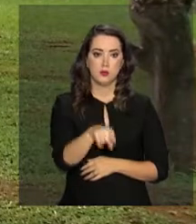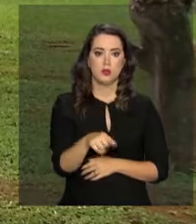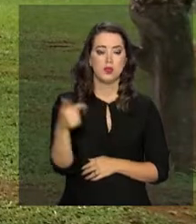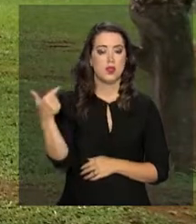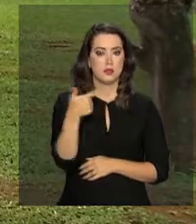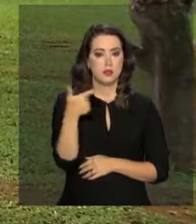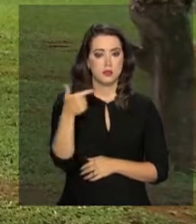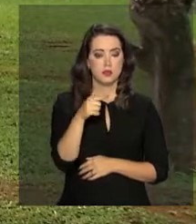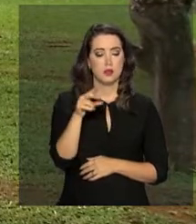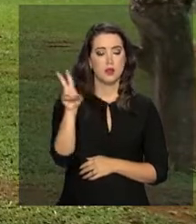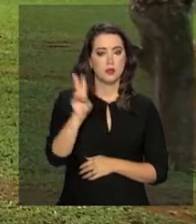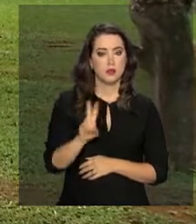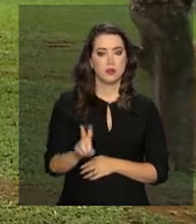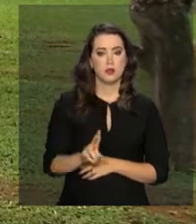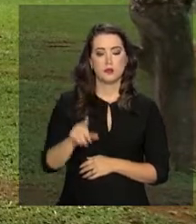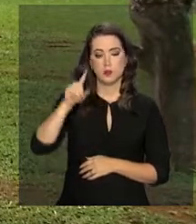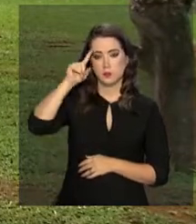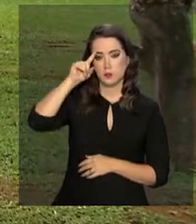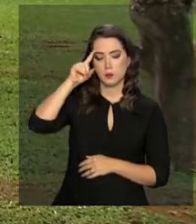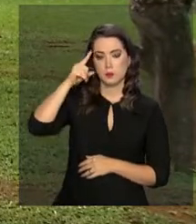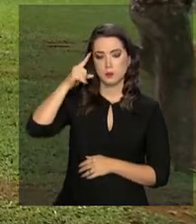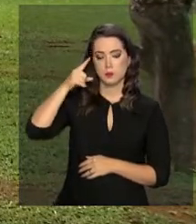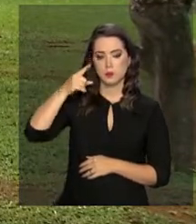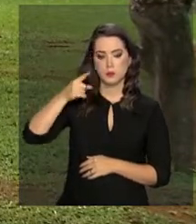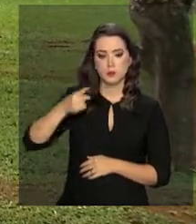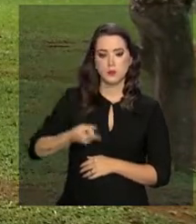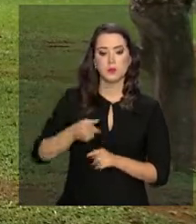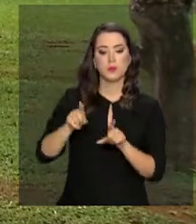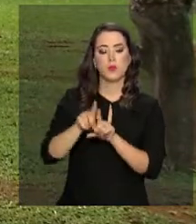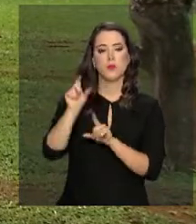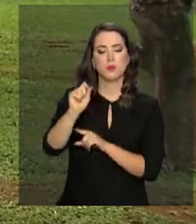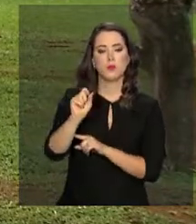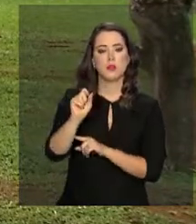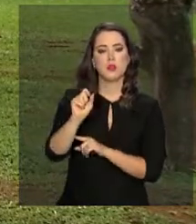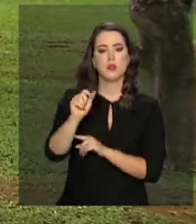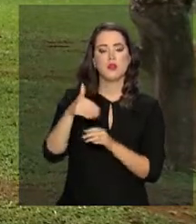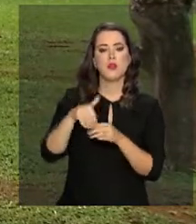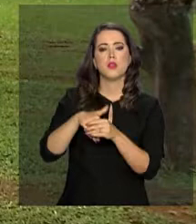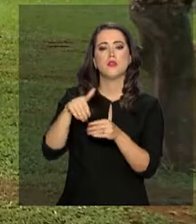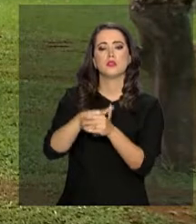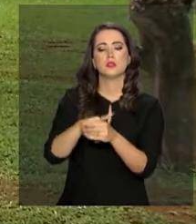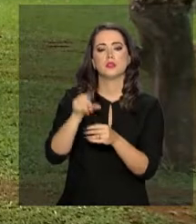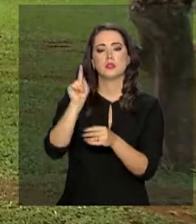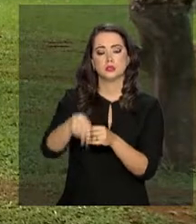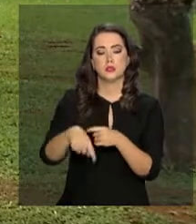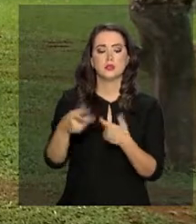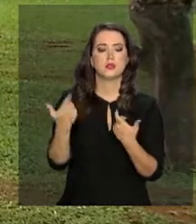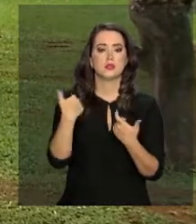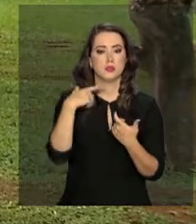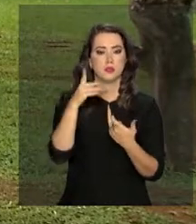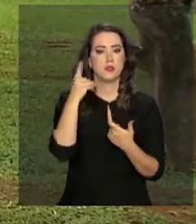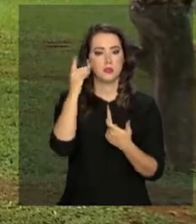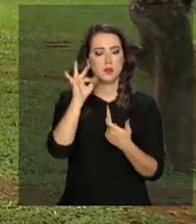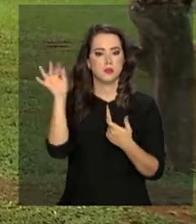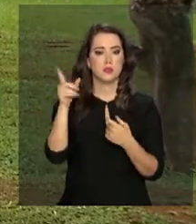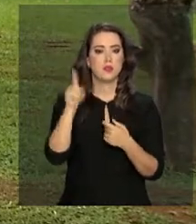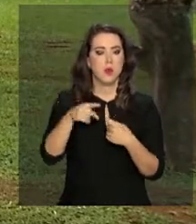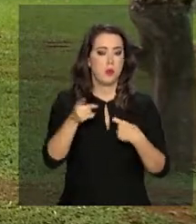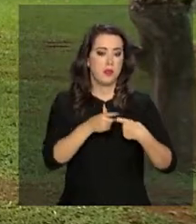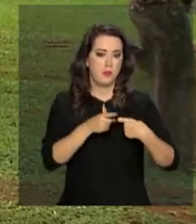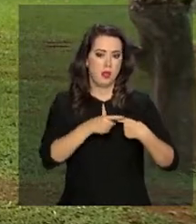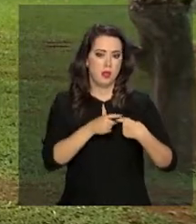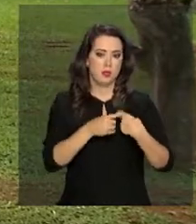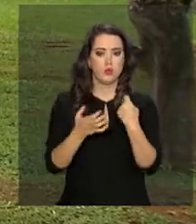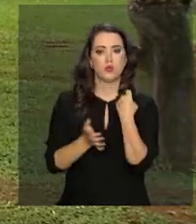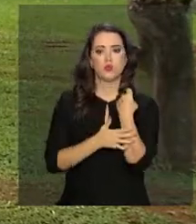segundo mandato como deputado federal e médico com especialização em ortopedia após a reunião aqui com o presidente